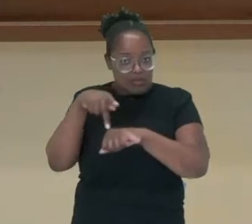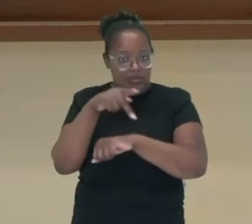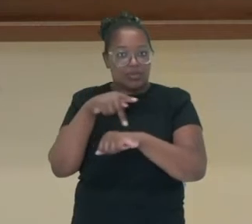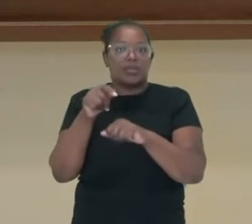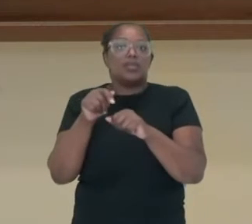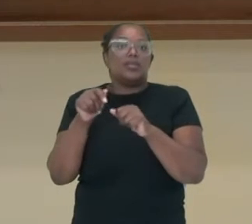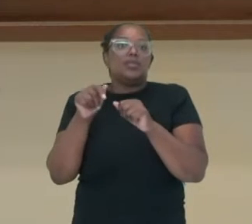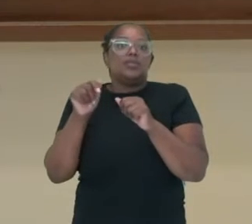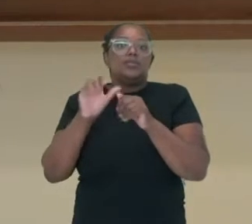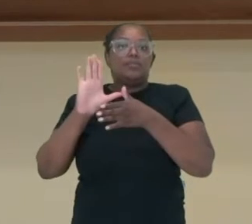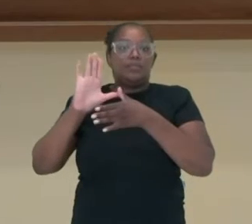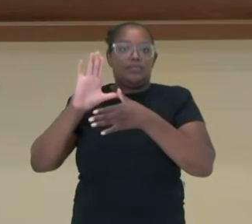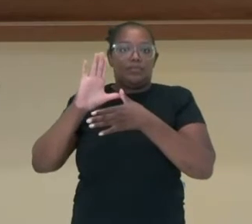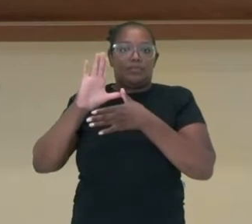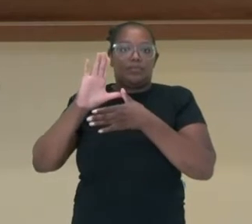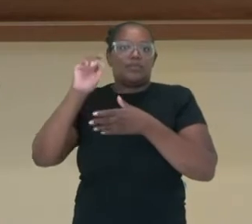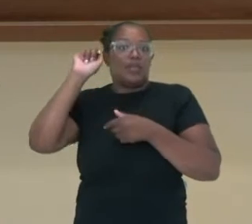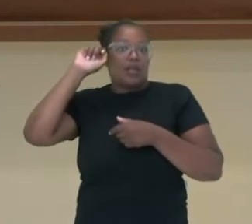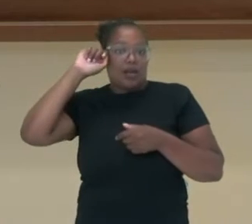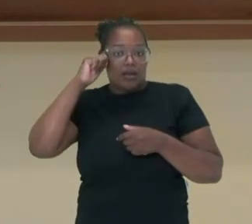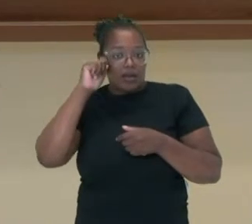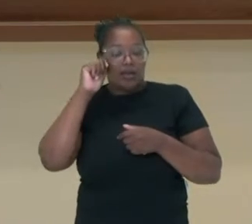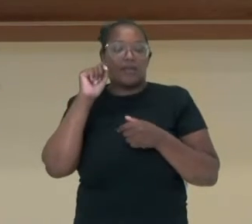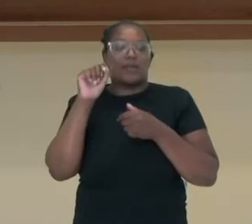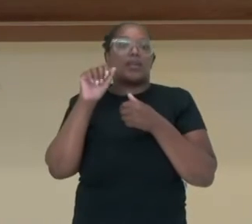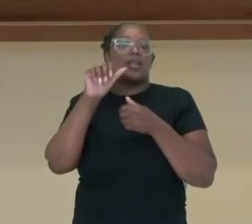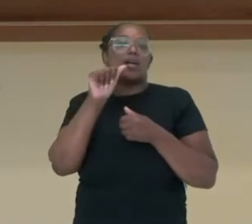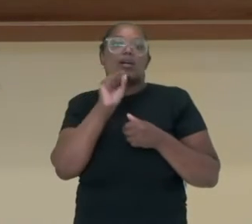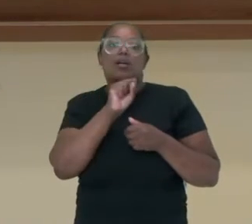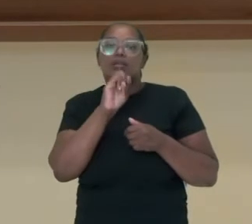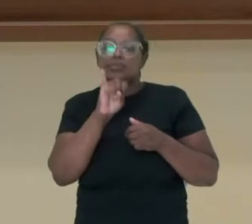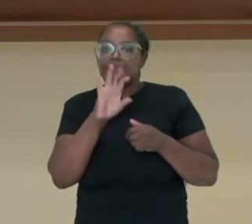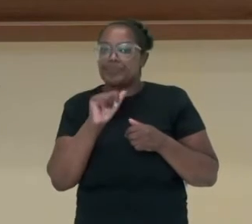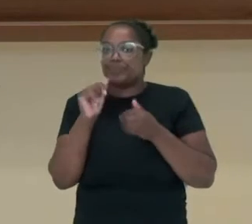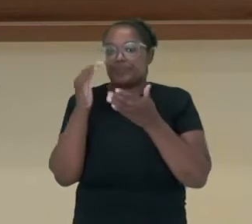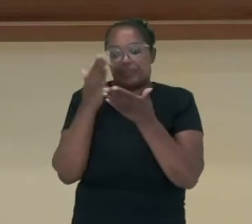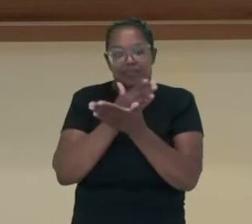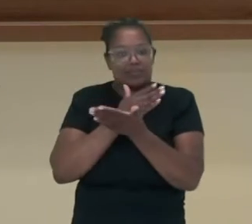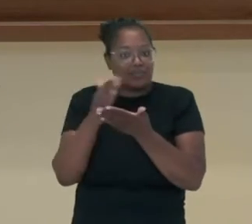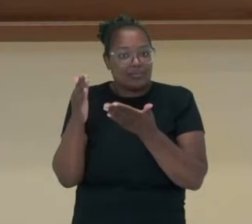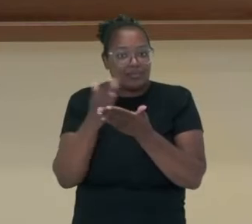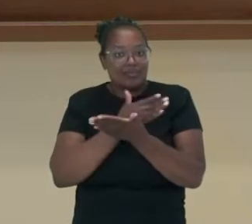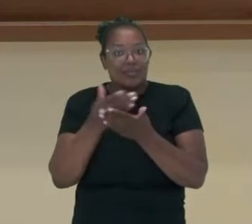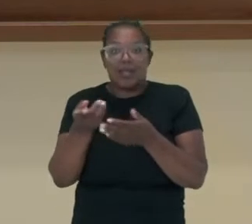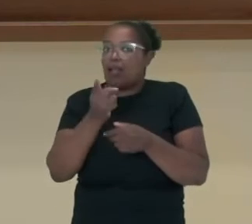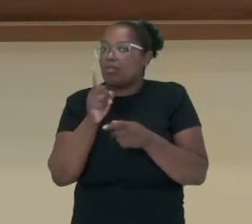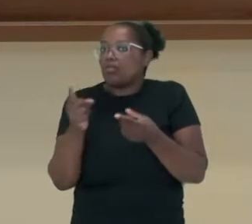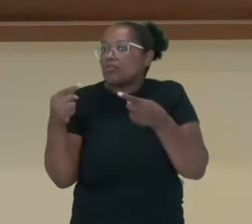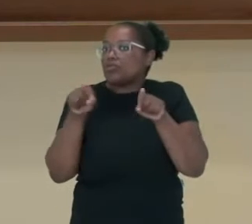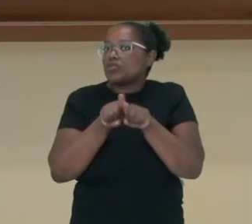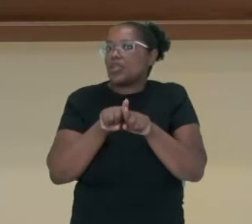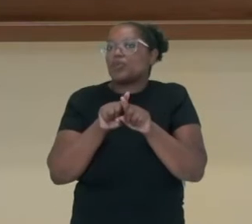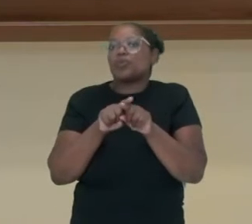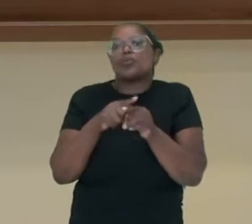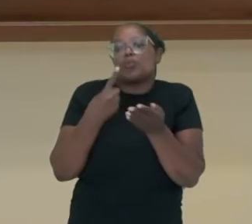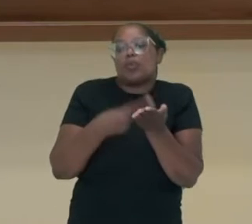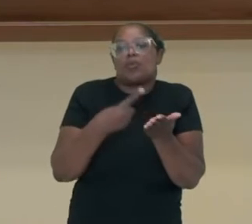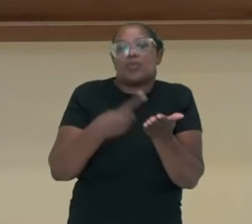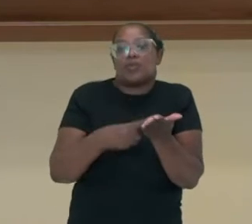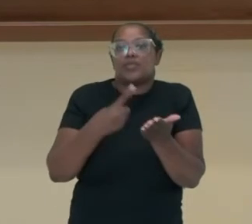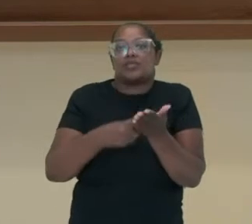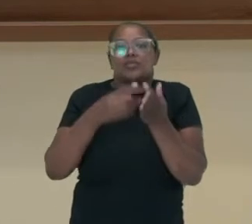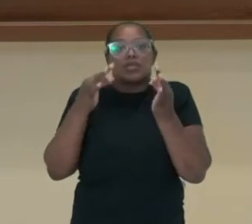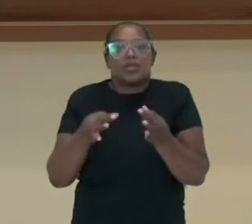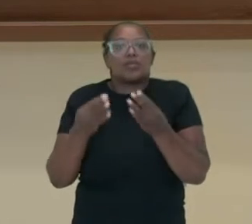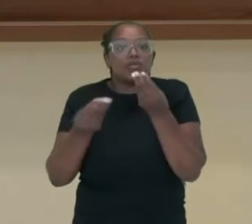da África, da Europa, da Oceania, se dividindo. E muitas vezes não chegando a um acordo do que deveria ser